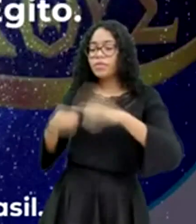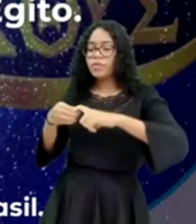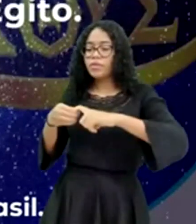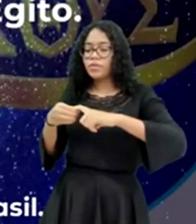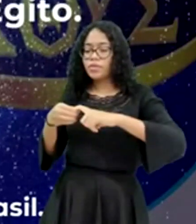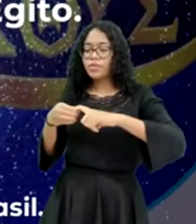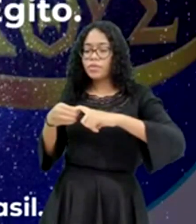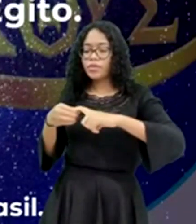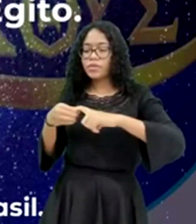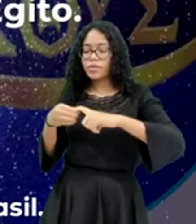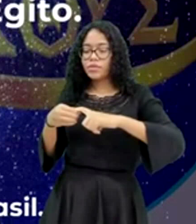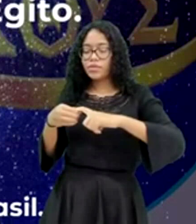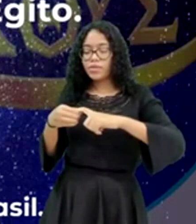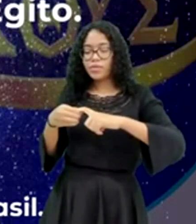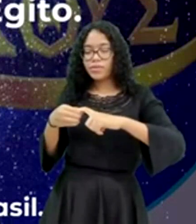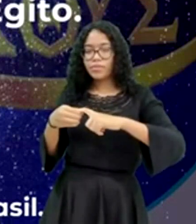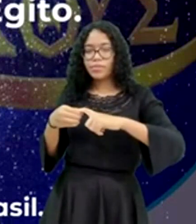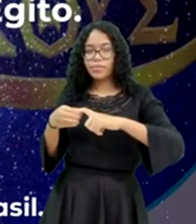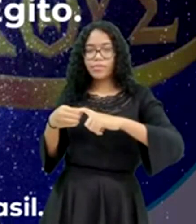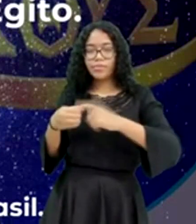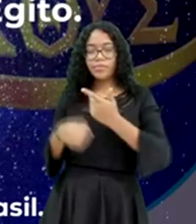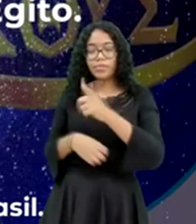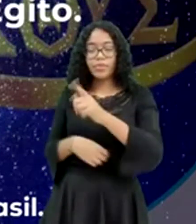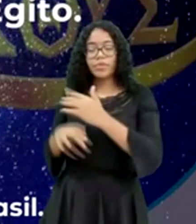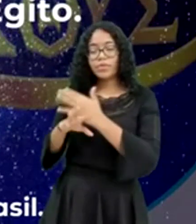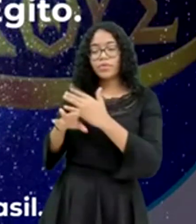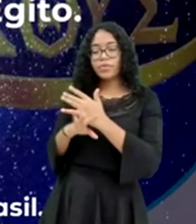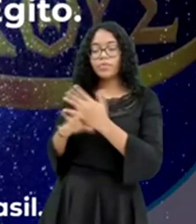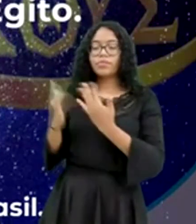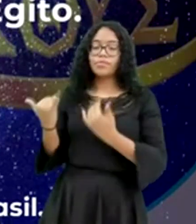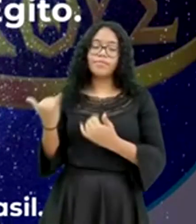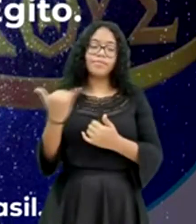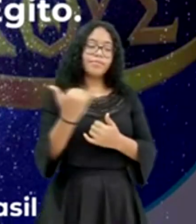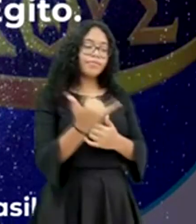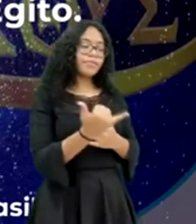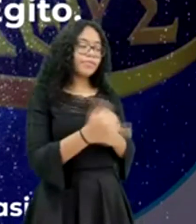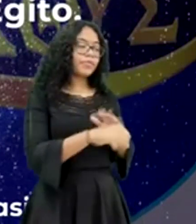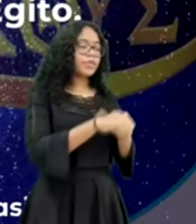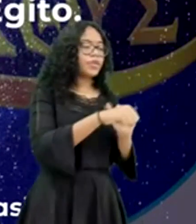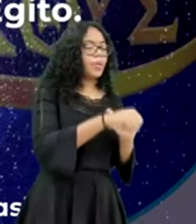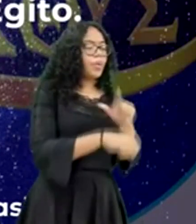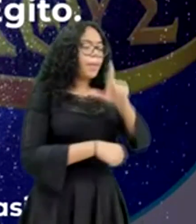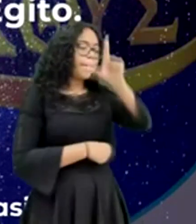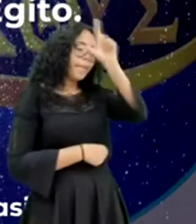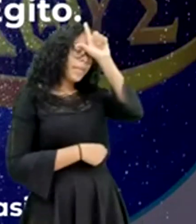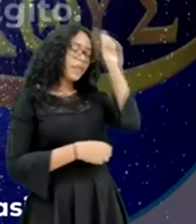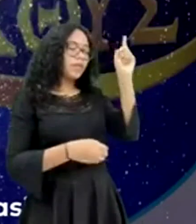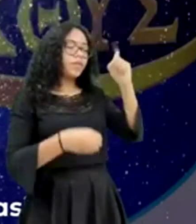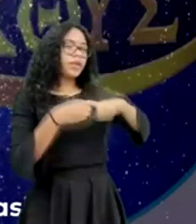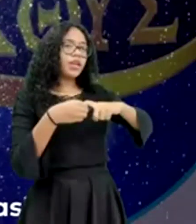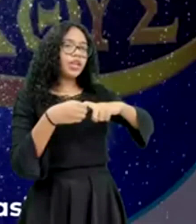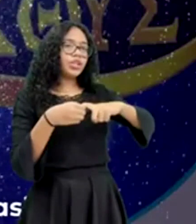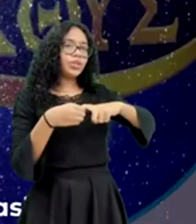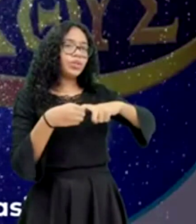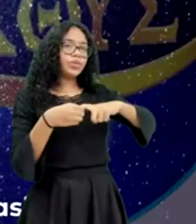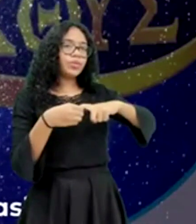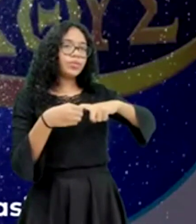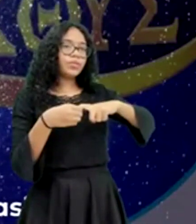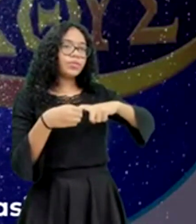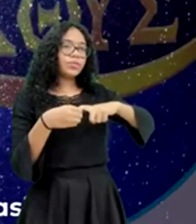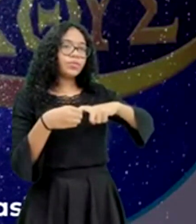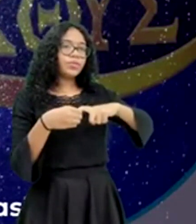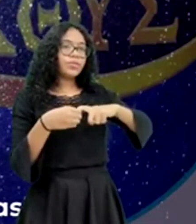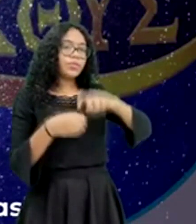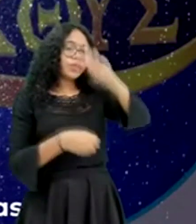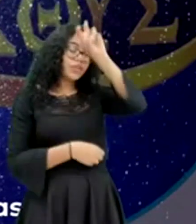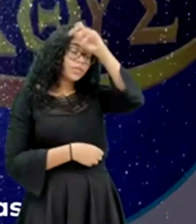E diziam uns aos outros: Levantemos um capitão e voltemos para o Egito. Então Moisés e